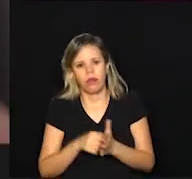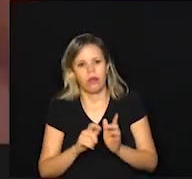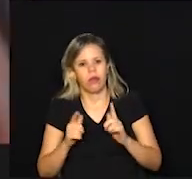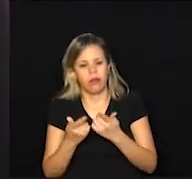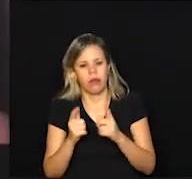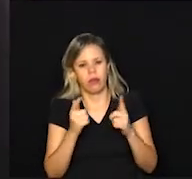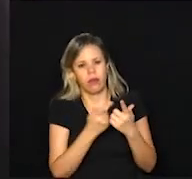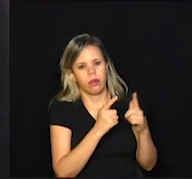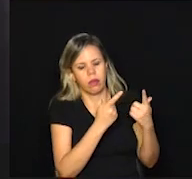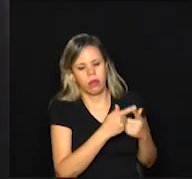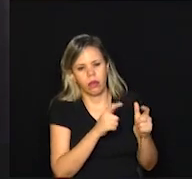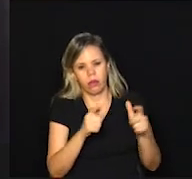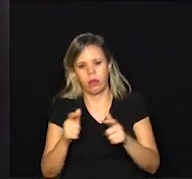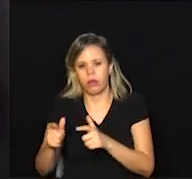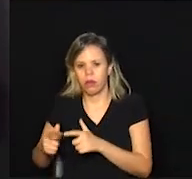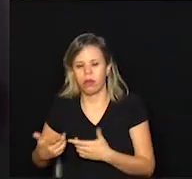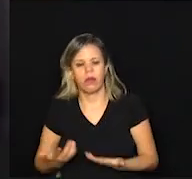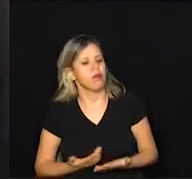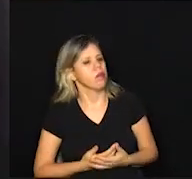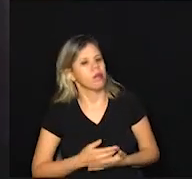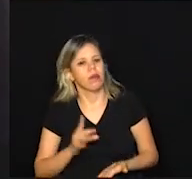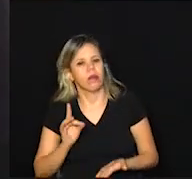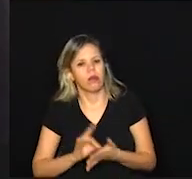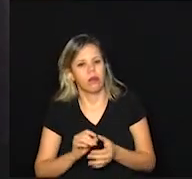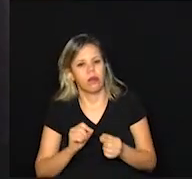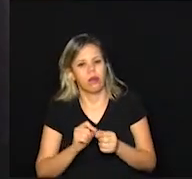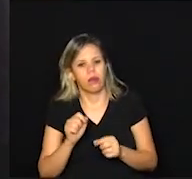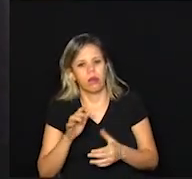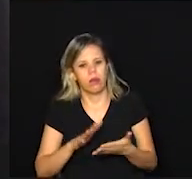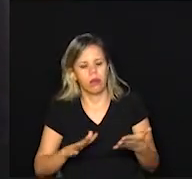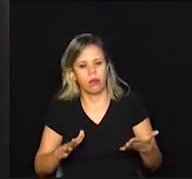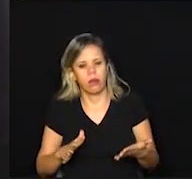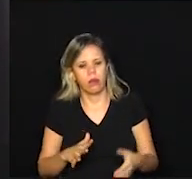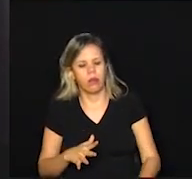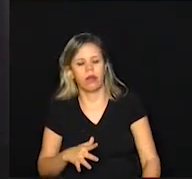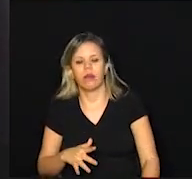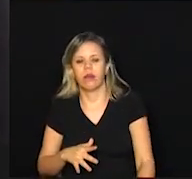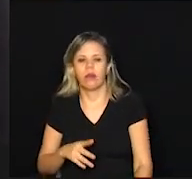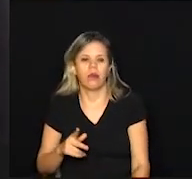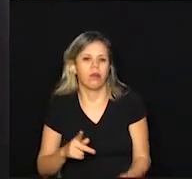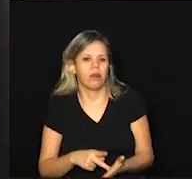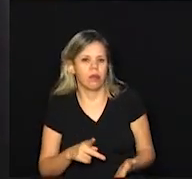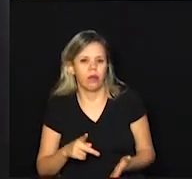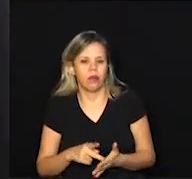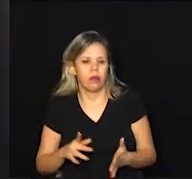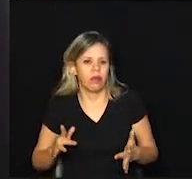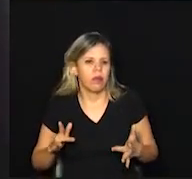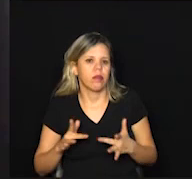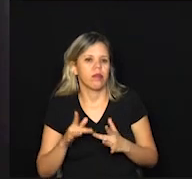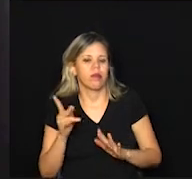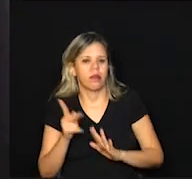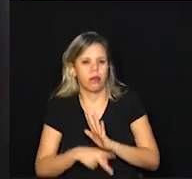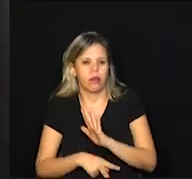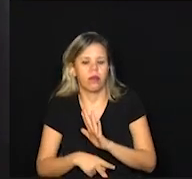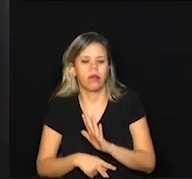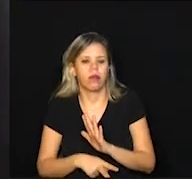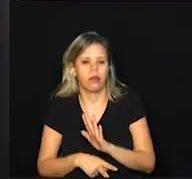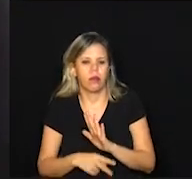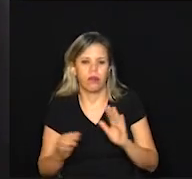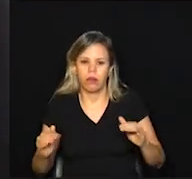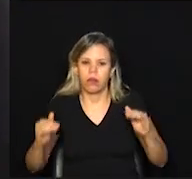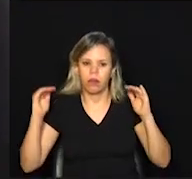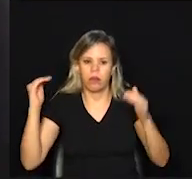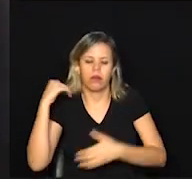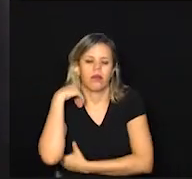grupos desses espaços para realização das suas atividades e na verdade isso isso tá ligado a um projeto elitista